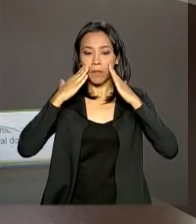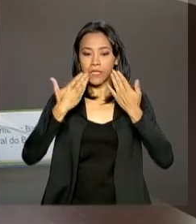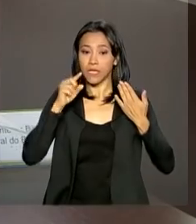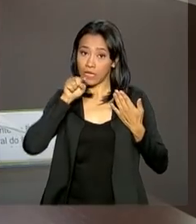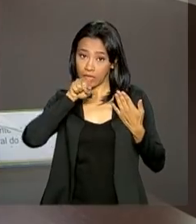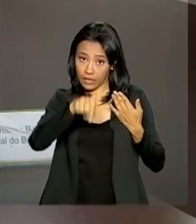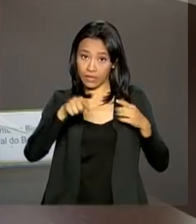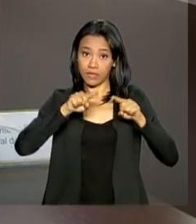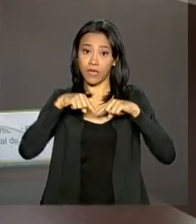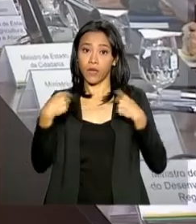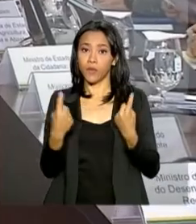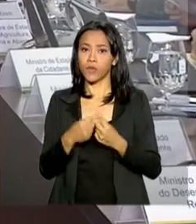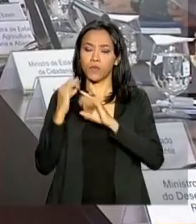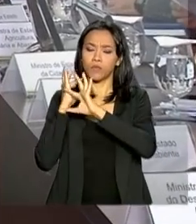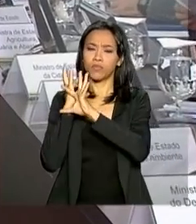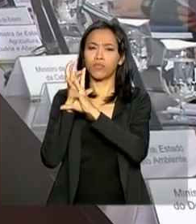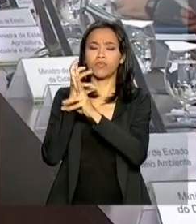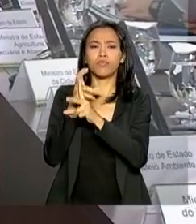reunião